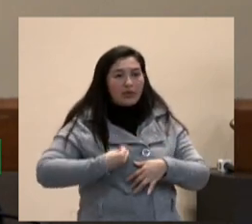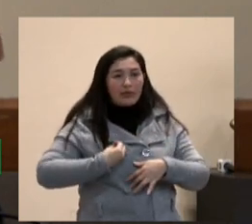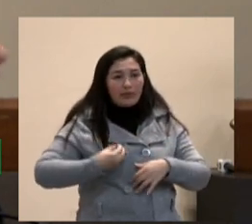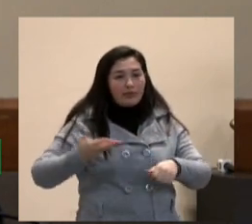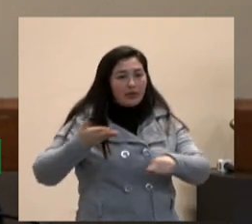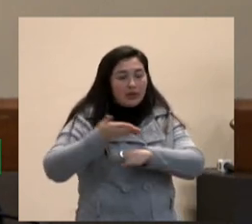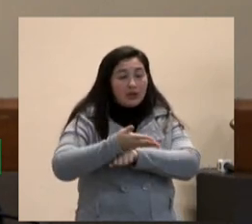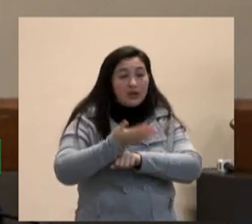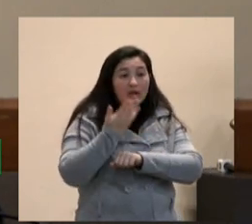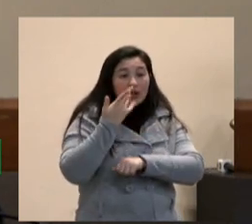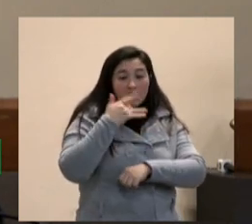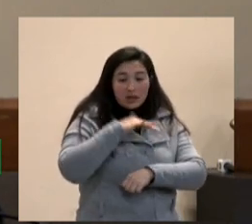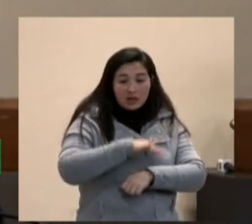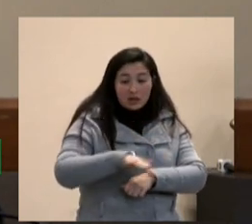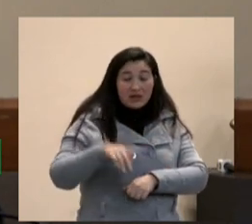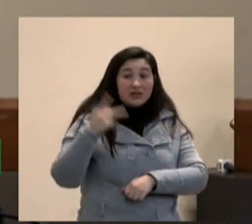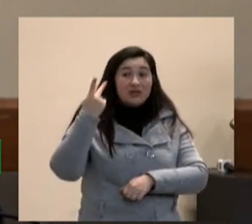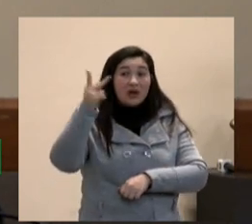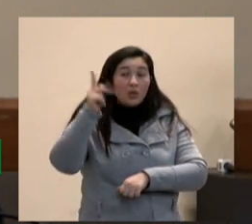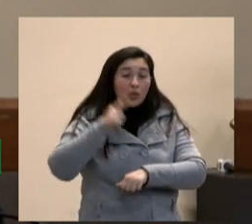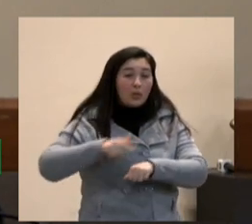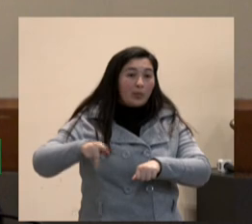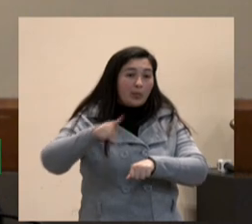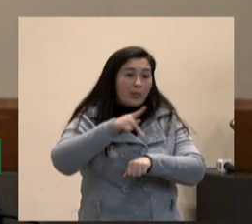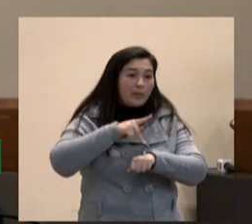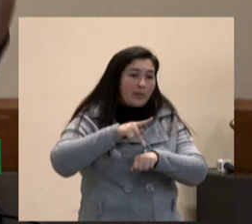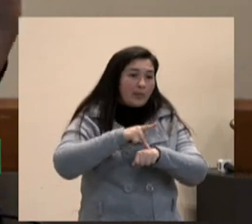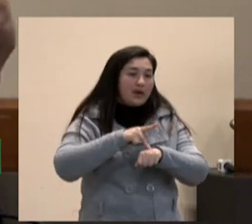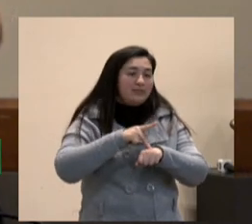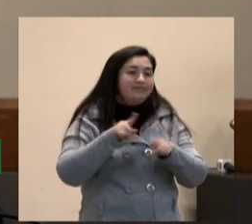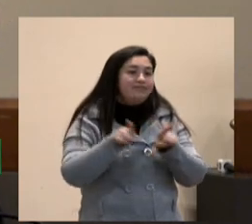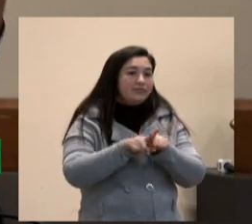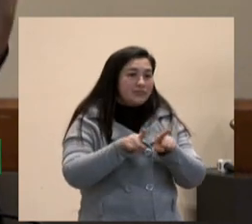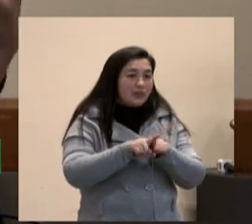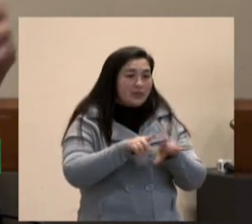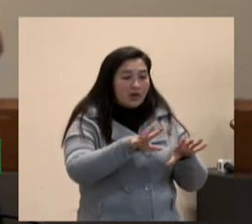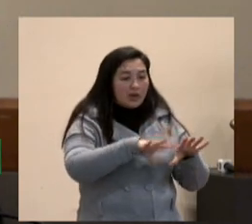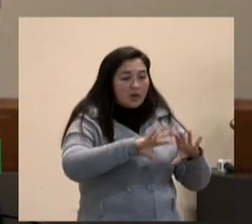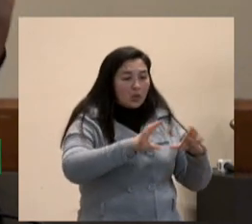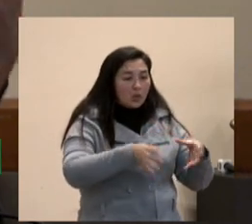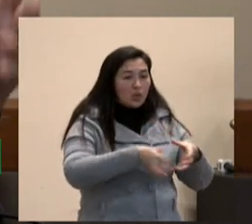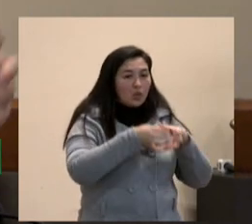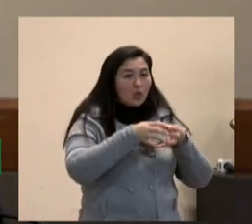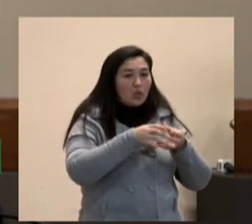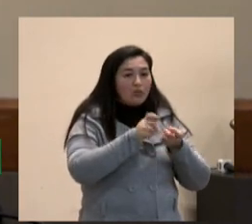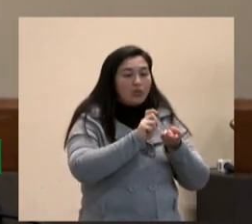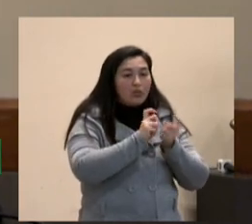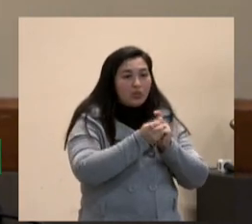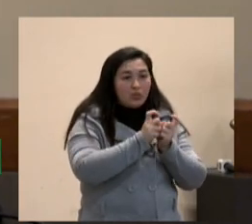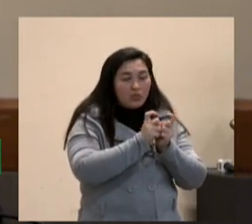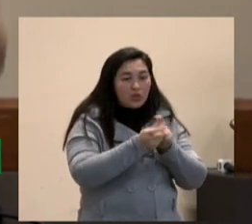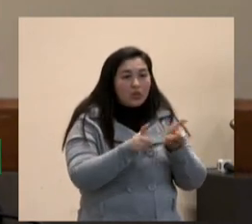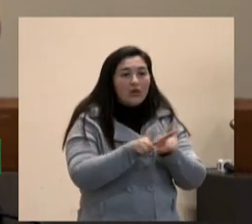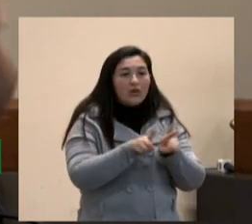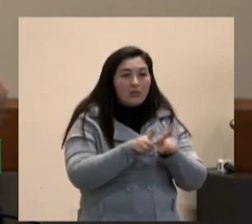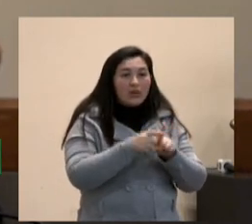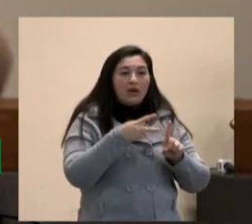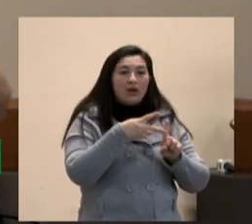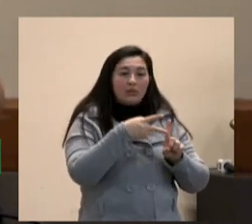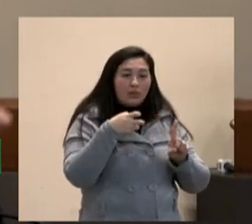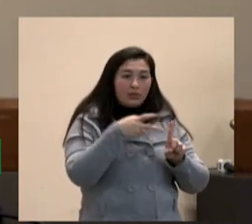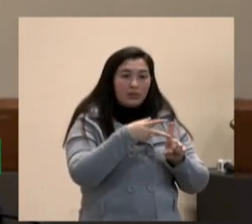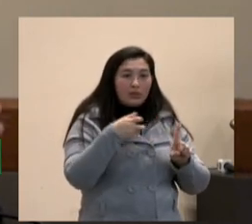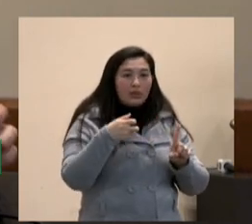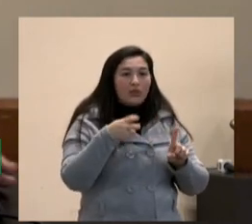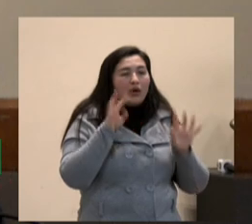crianças migrantes nas redes de ensino, né? Nós temos as comunidades específicas quilombolas, indígenas, então a gente precisa olhar com